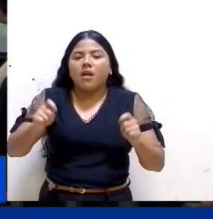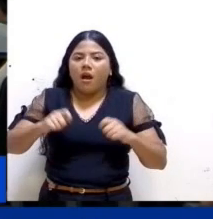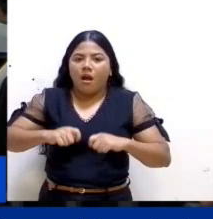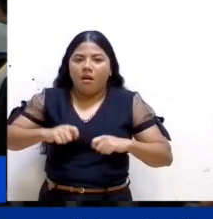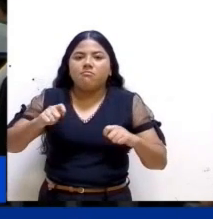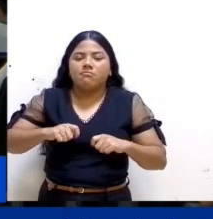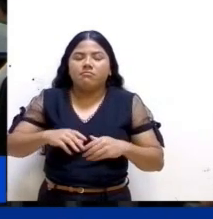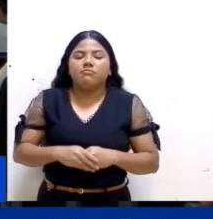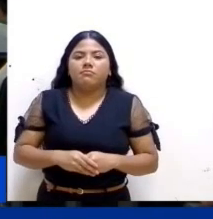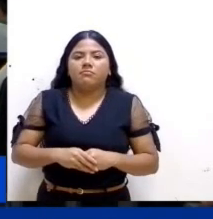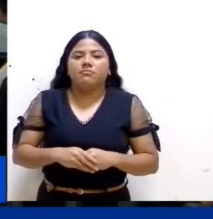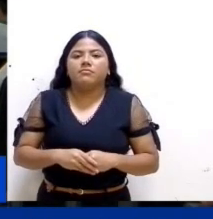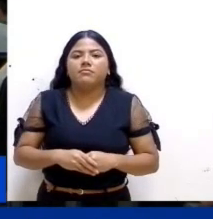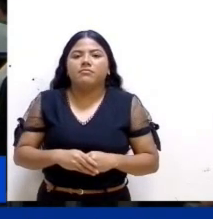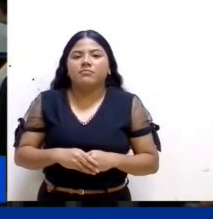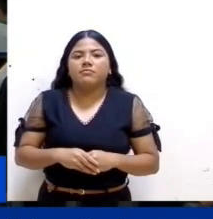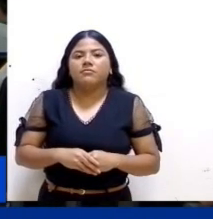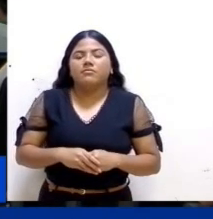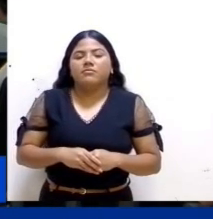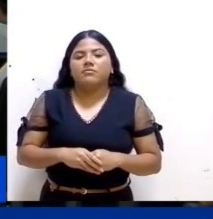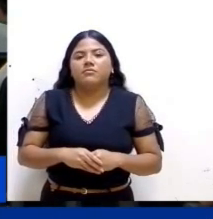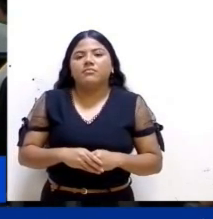tudo.